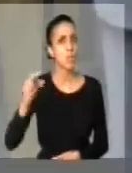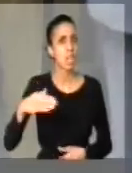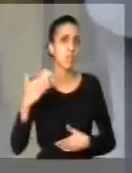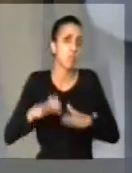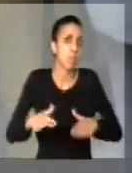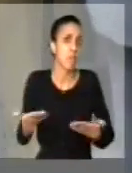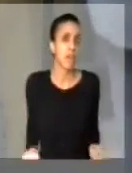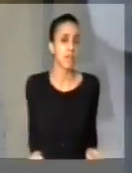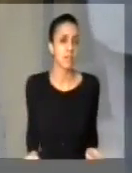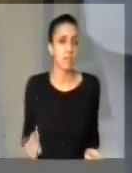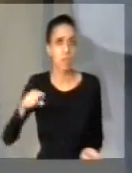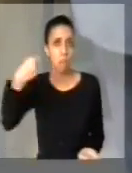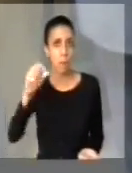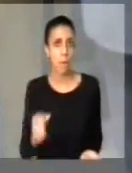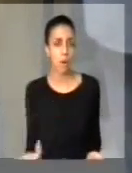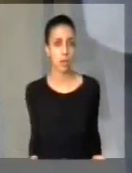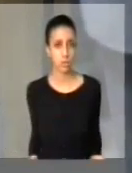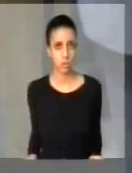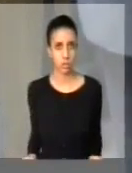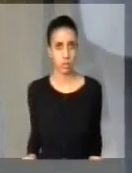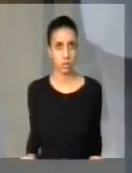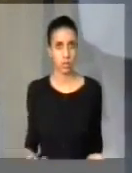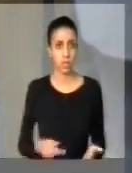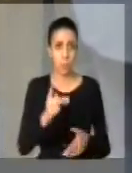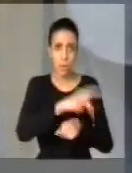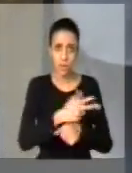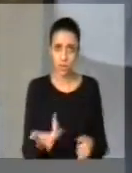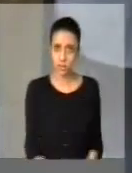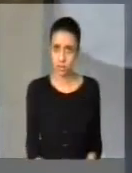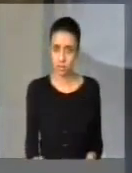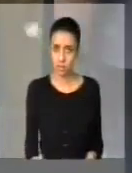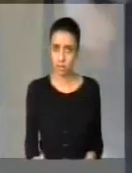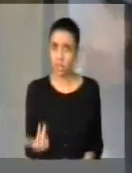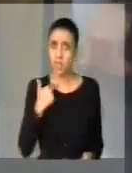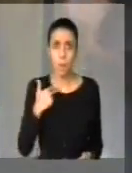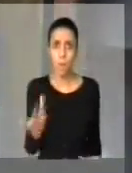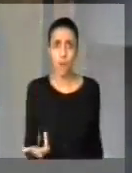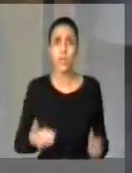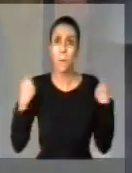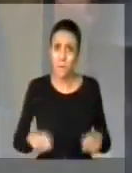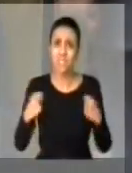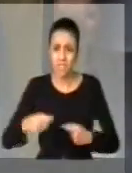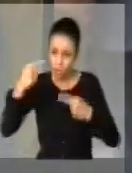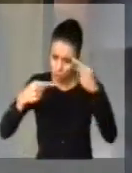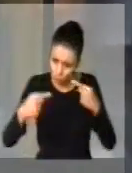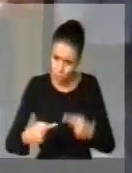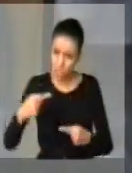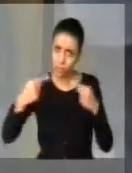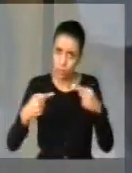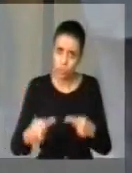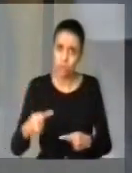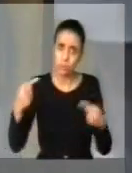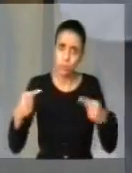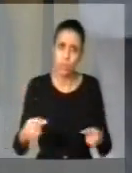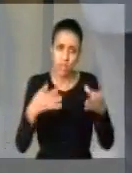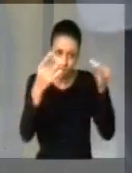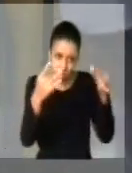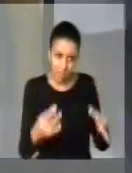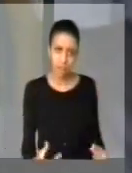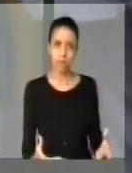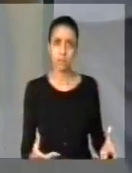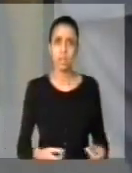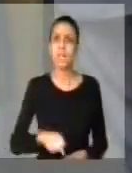sabe extraordinariamente do da previdência não admira portanto que não se discuta de forma mais é detalhada